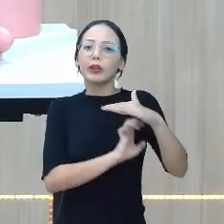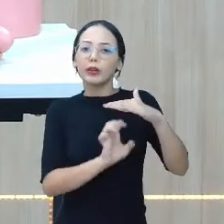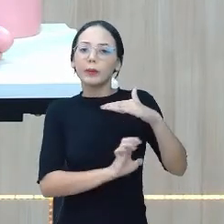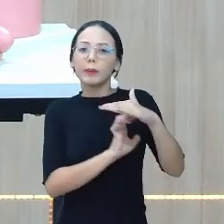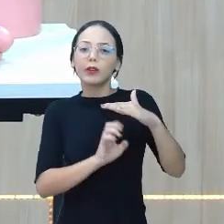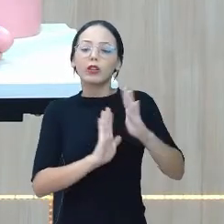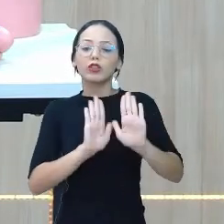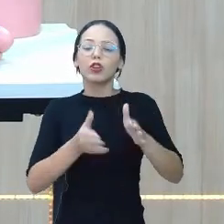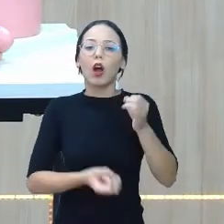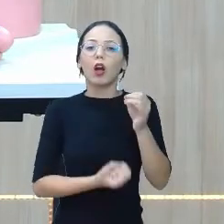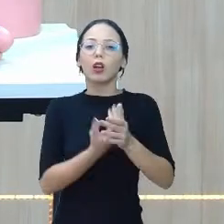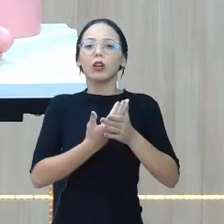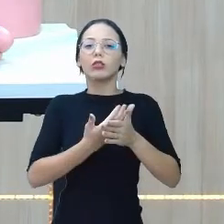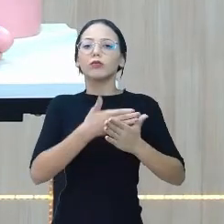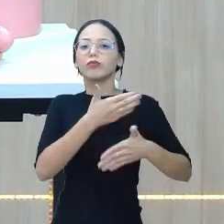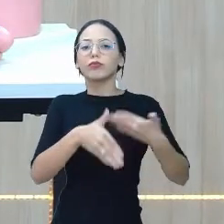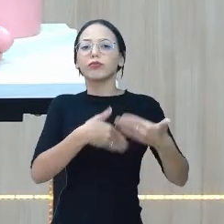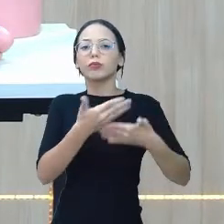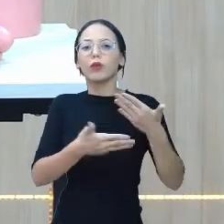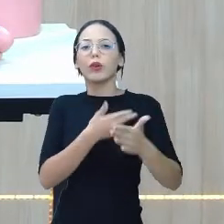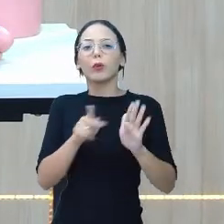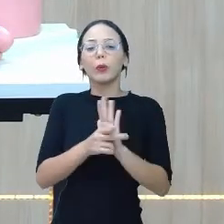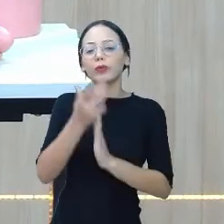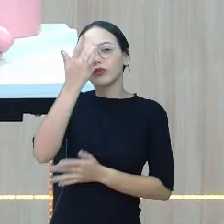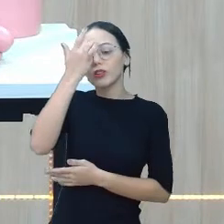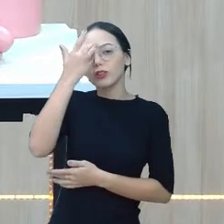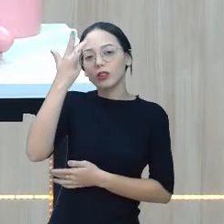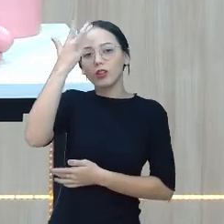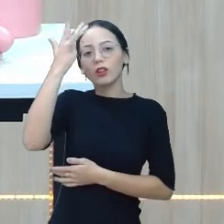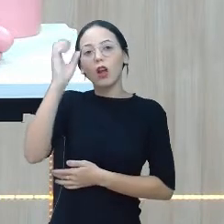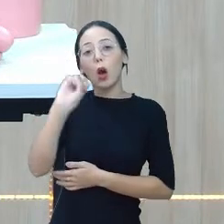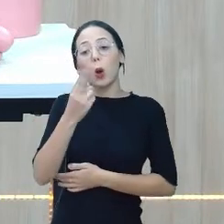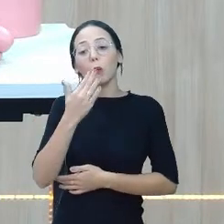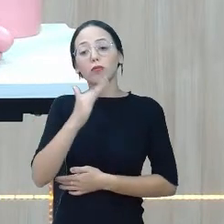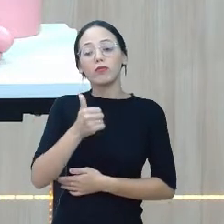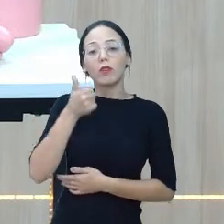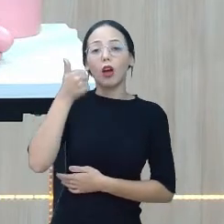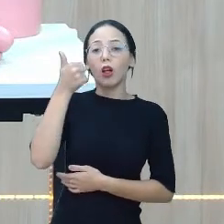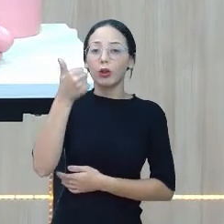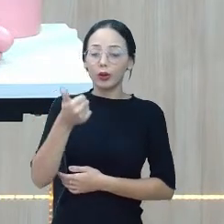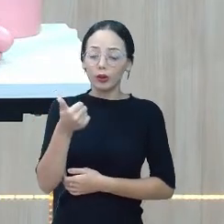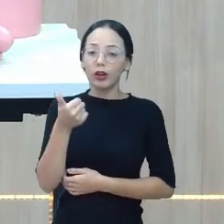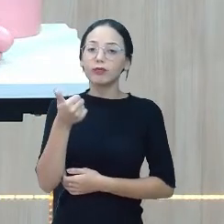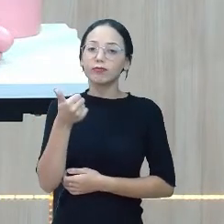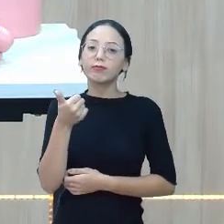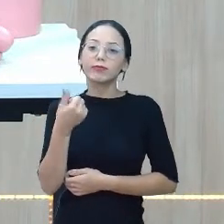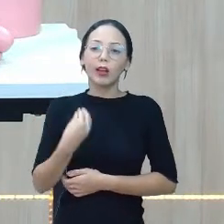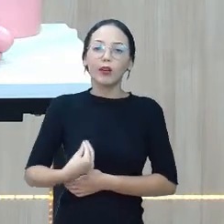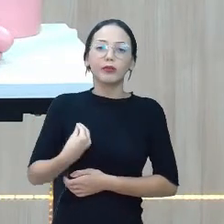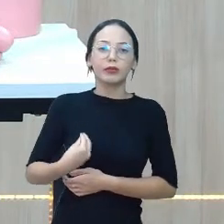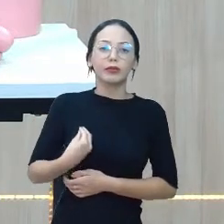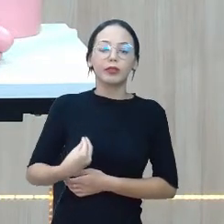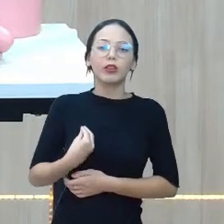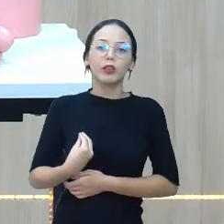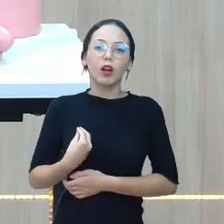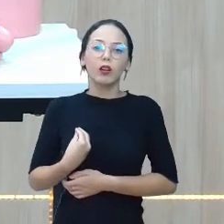está desenvolvendo algo para facilitar ou para melhorar as condições vitais de um